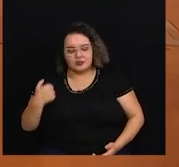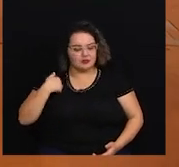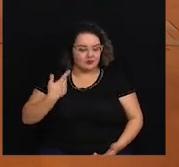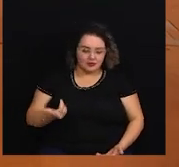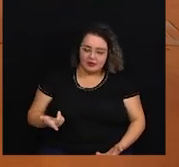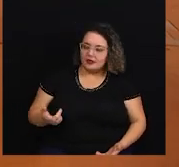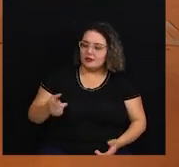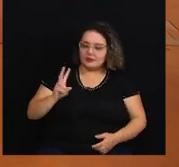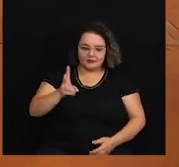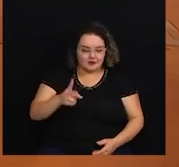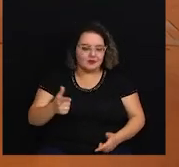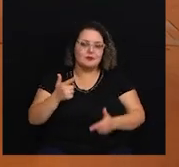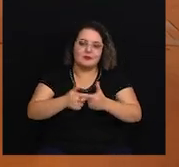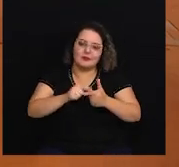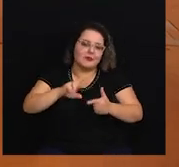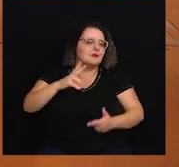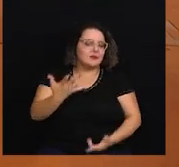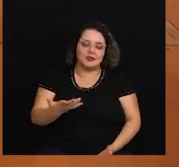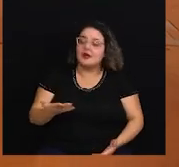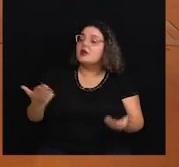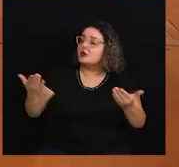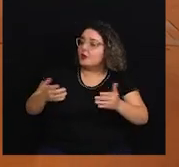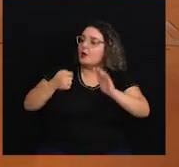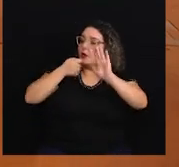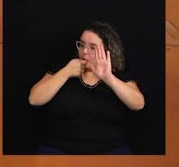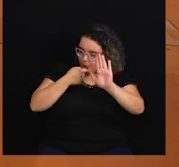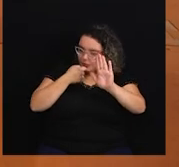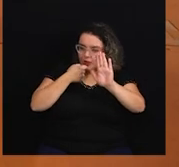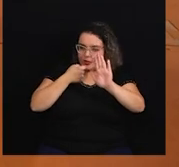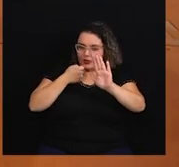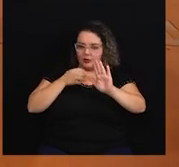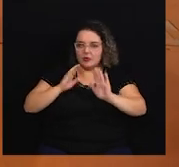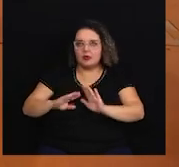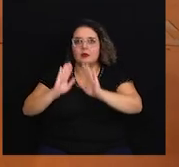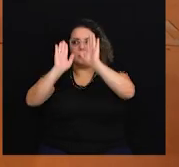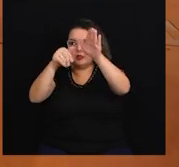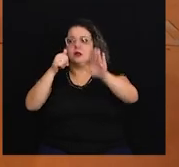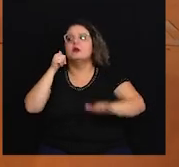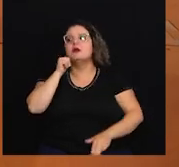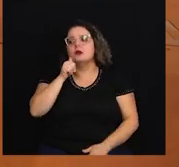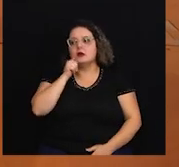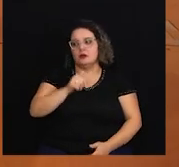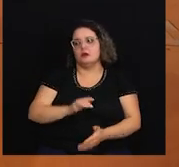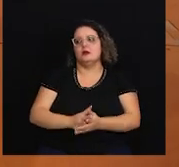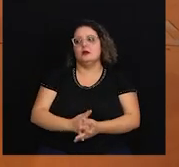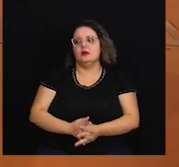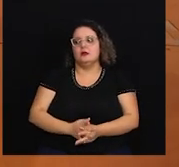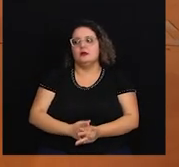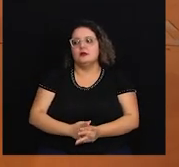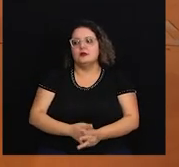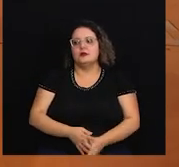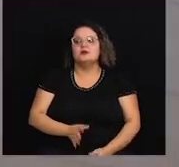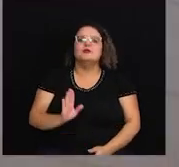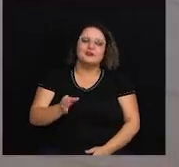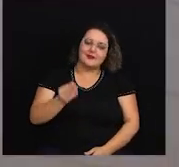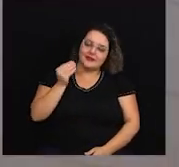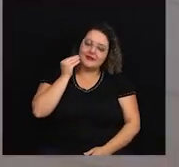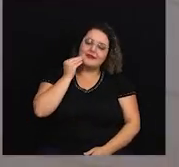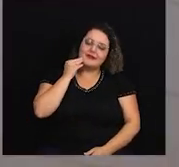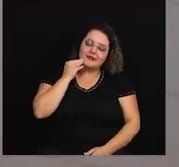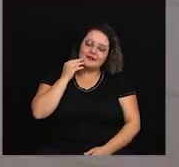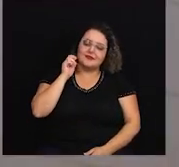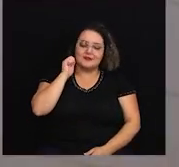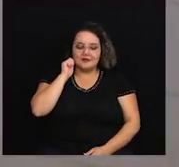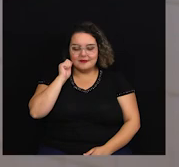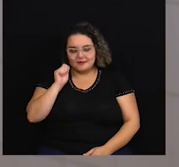dar um jeito e hoje você apita pela Liga de basquete feminino hoje eu já tentei aposentar mas é o